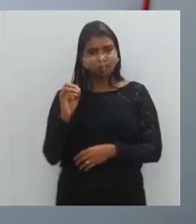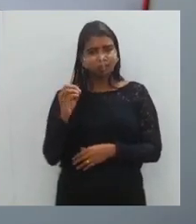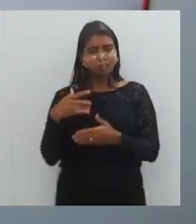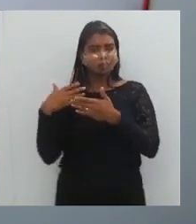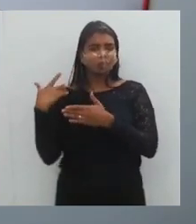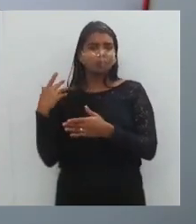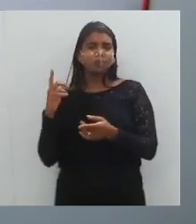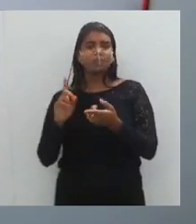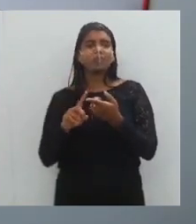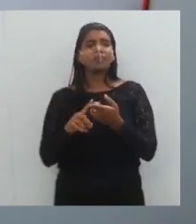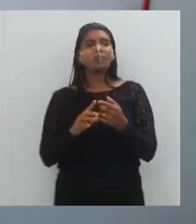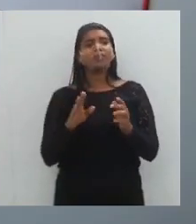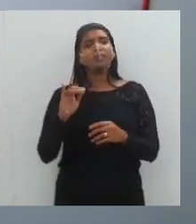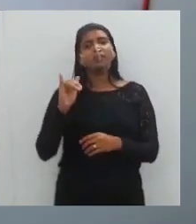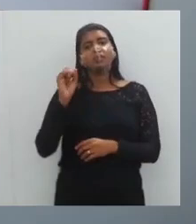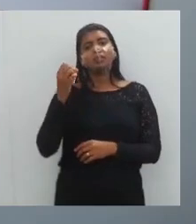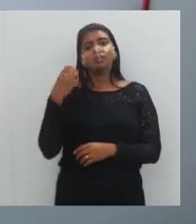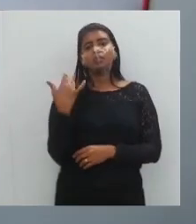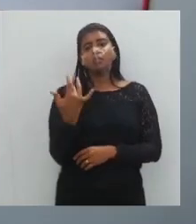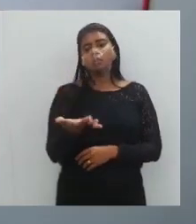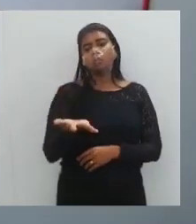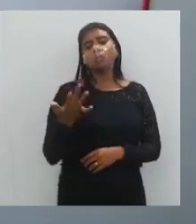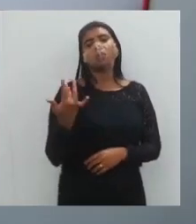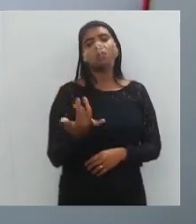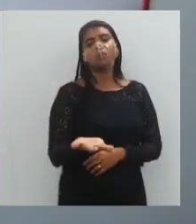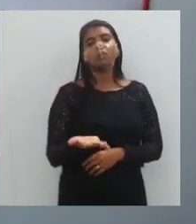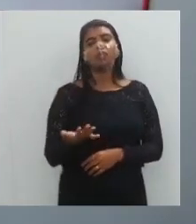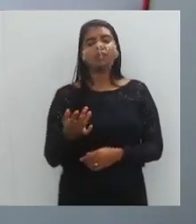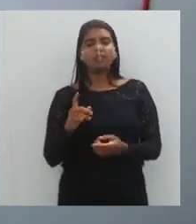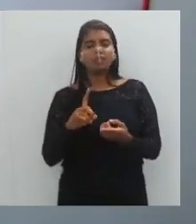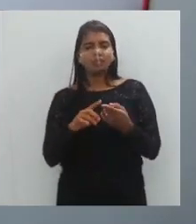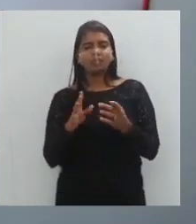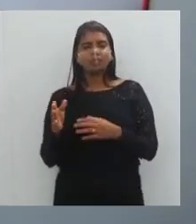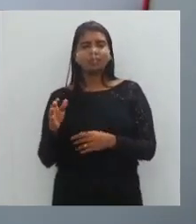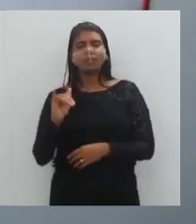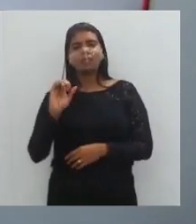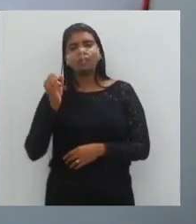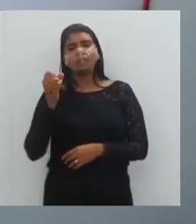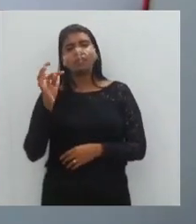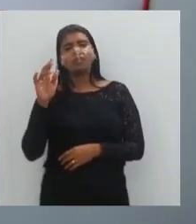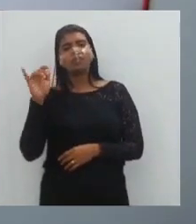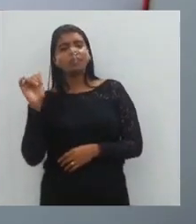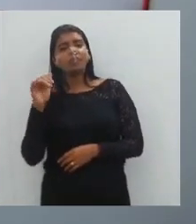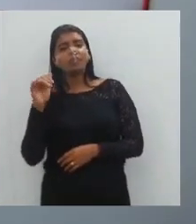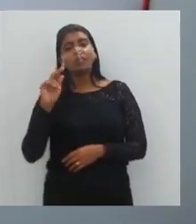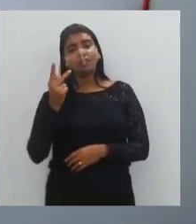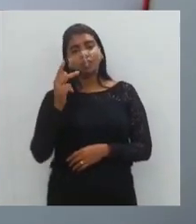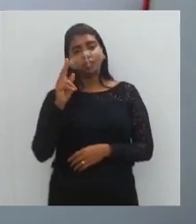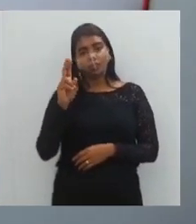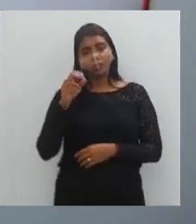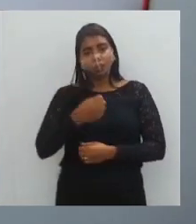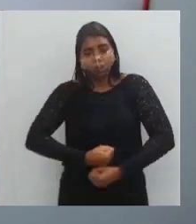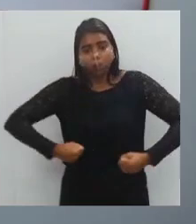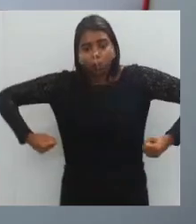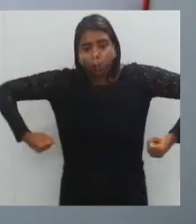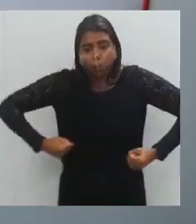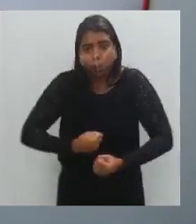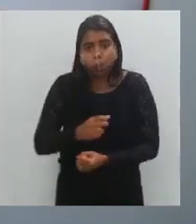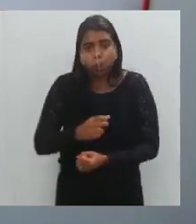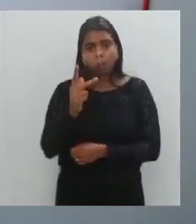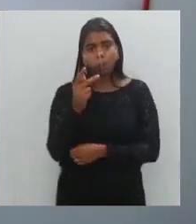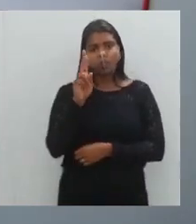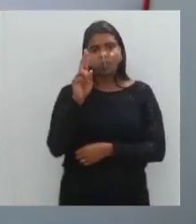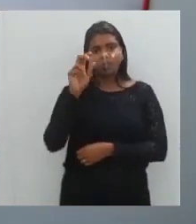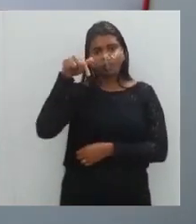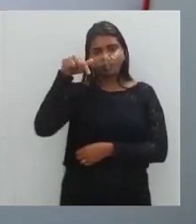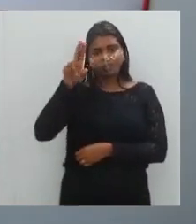Stan Lee, né, com o Homem-Aranha, nós temos Stan Lee com o Hulk, só para citar, né, com o Quarteto Fantástico, enfim.